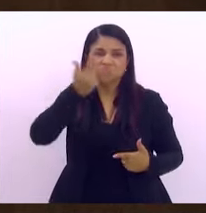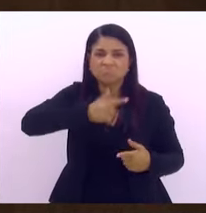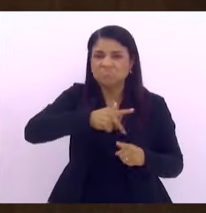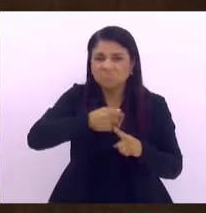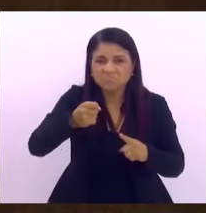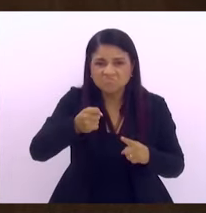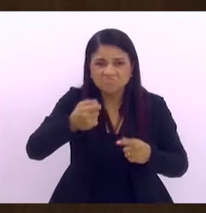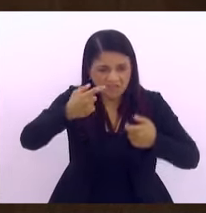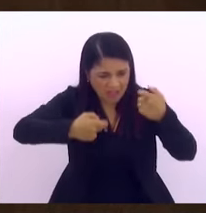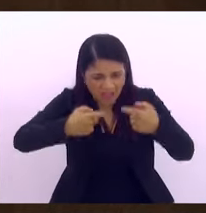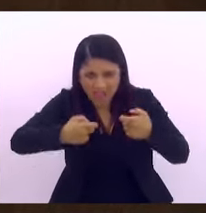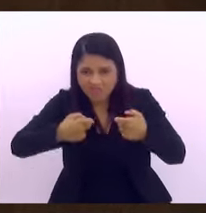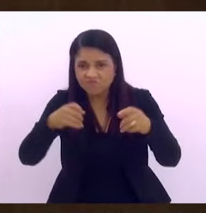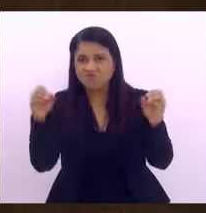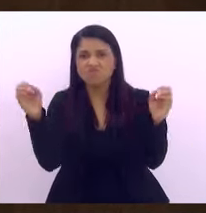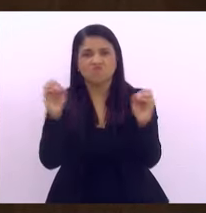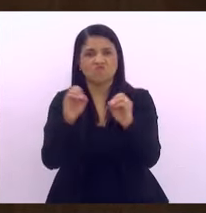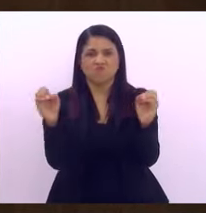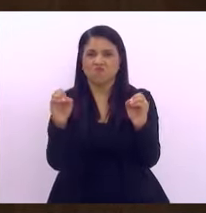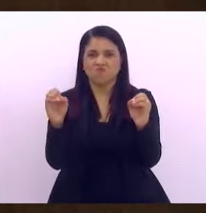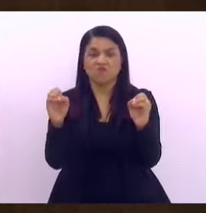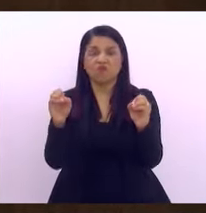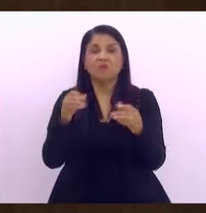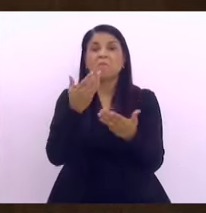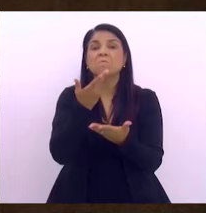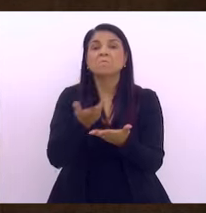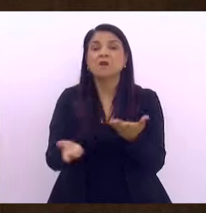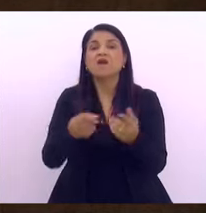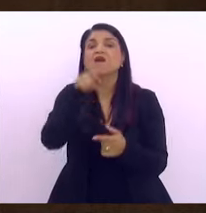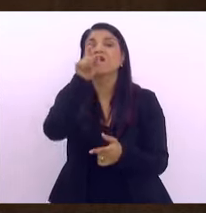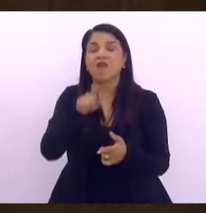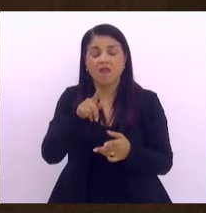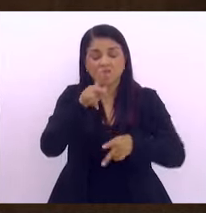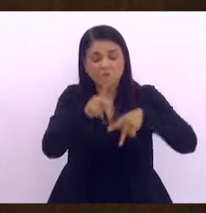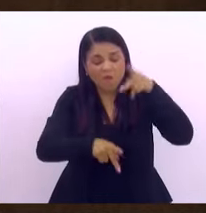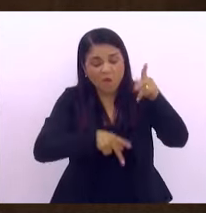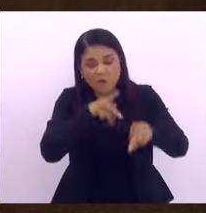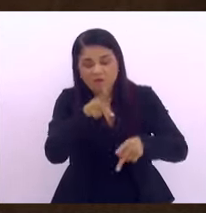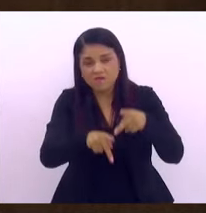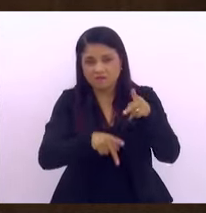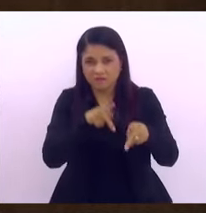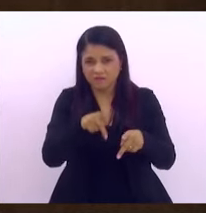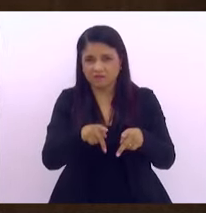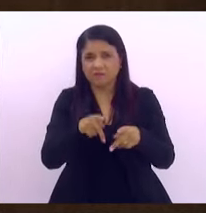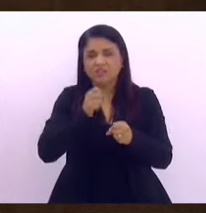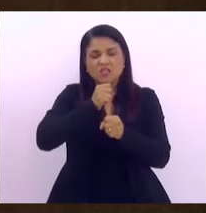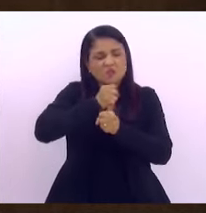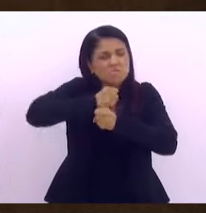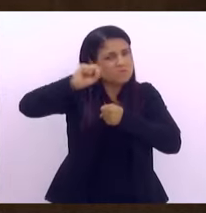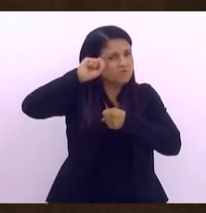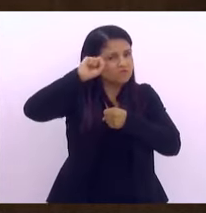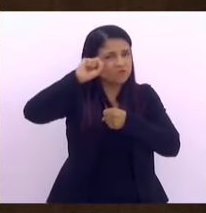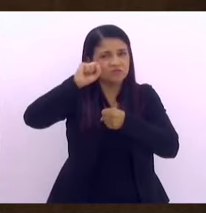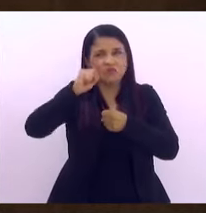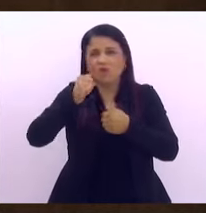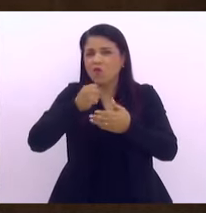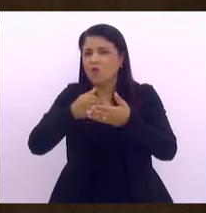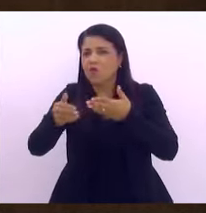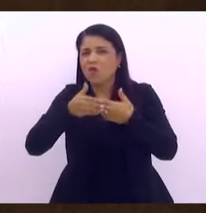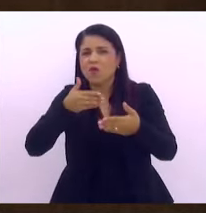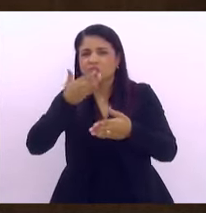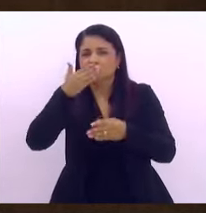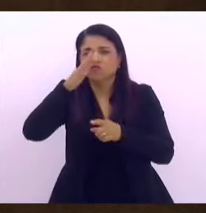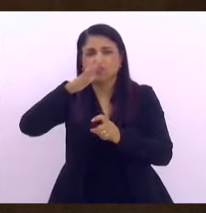na guerra. Quem perde mais são as pessoas, o povo. E repudiar qualquer tipo